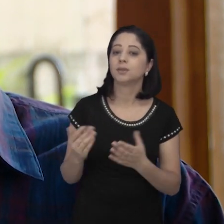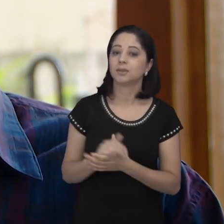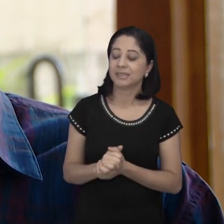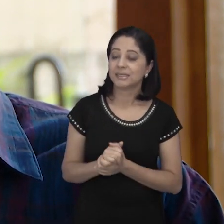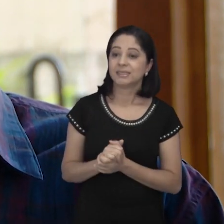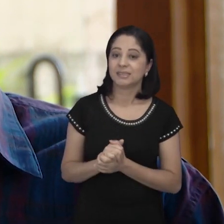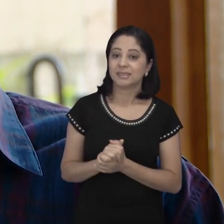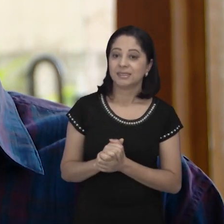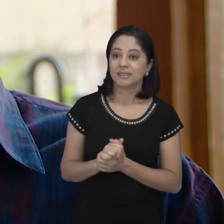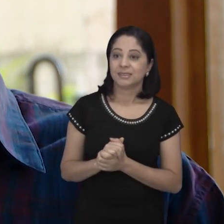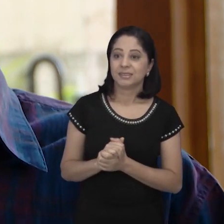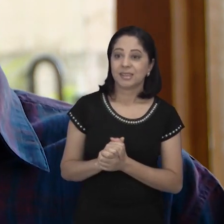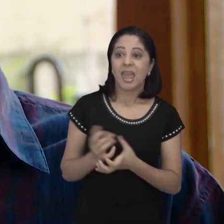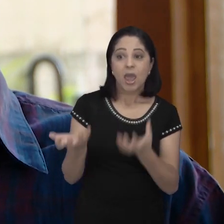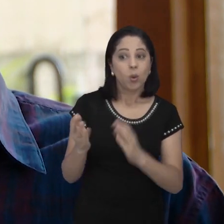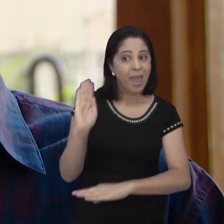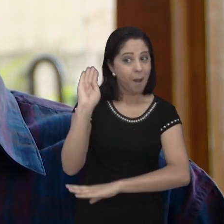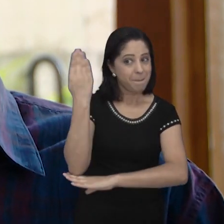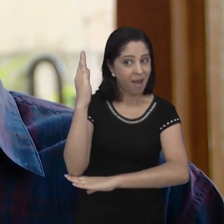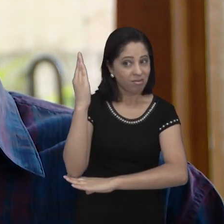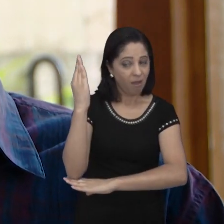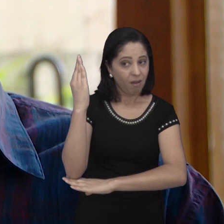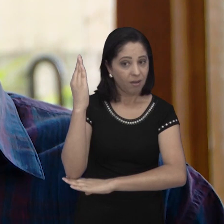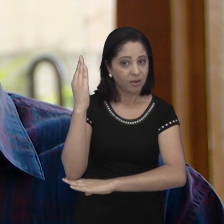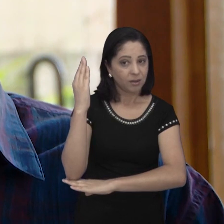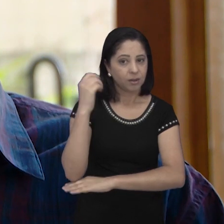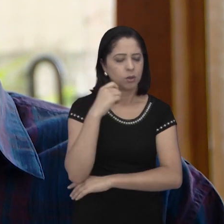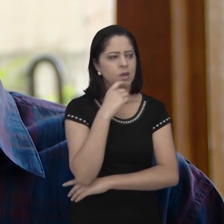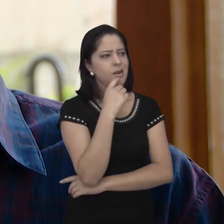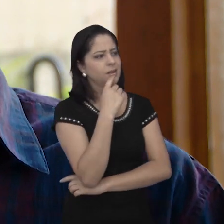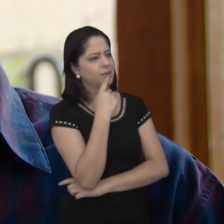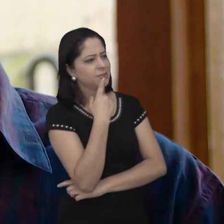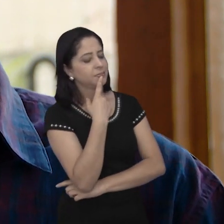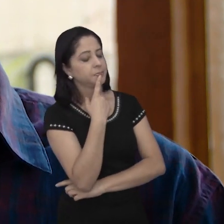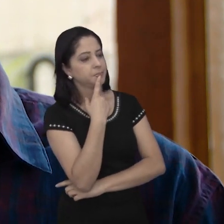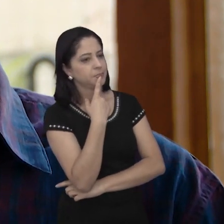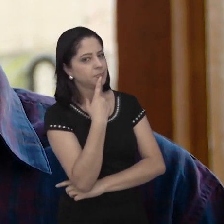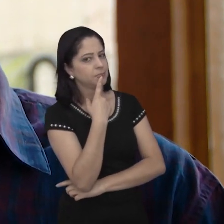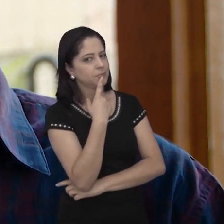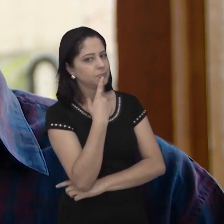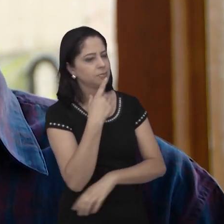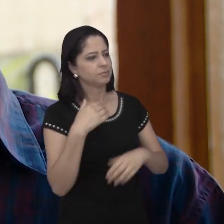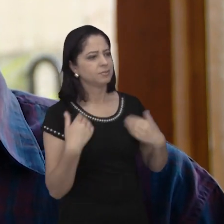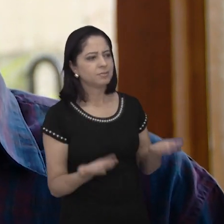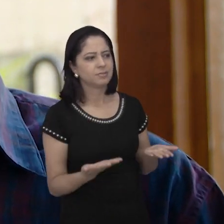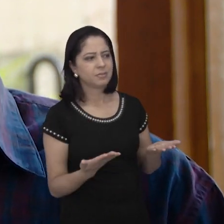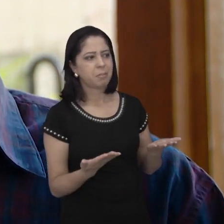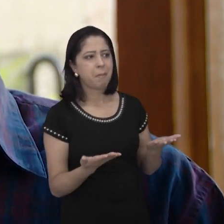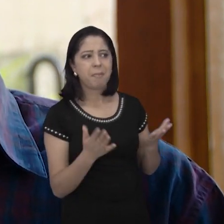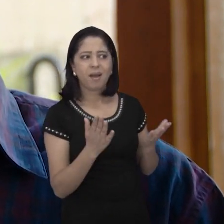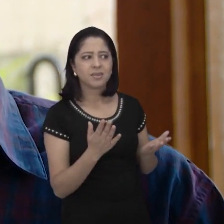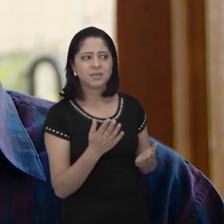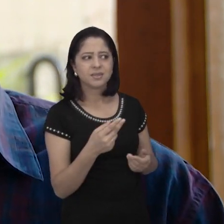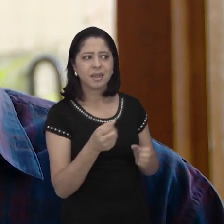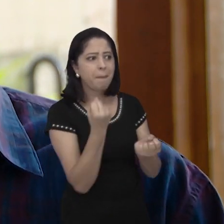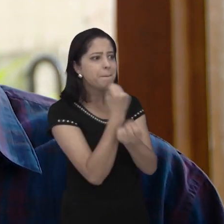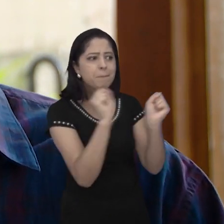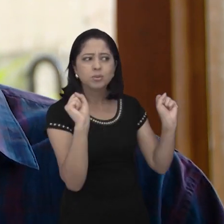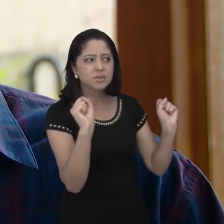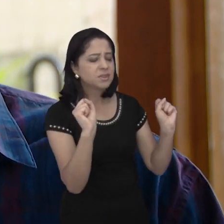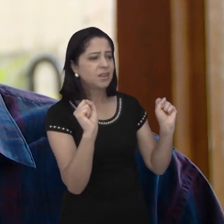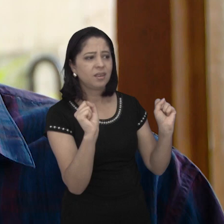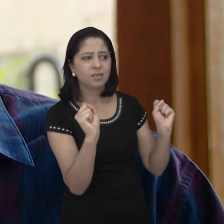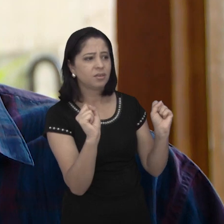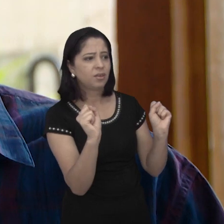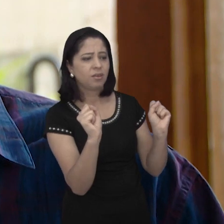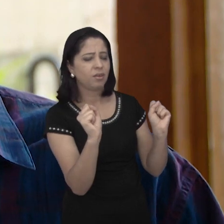falei, Ricardo, só passa se for em madeira. Ele olhou, arregalou o olho, mas Jean, é uma estrutura muito